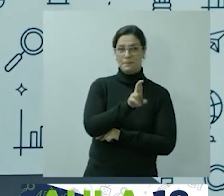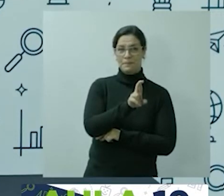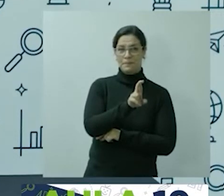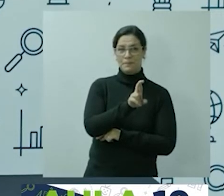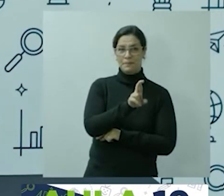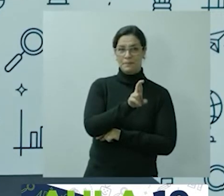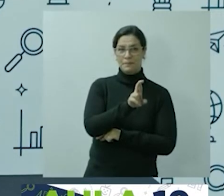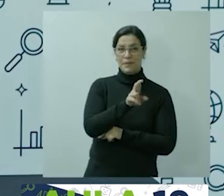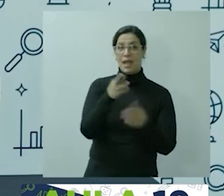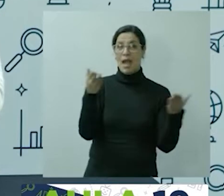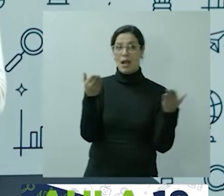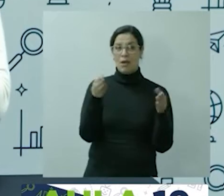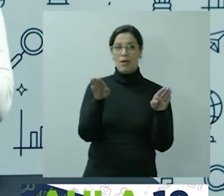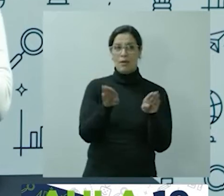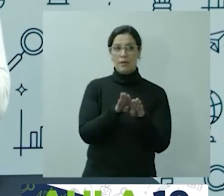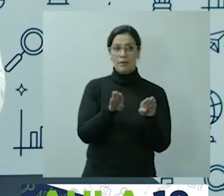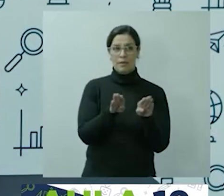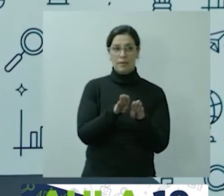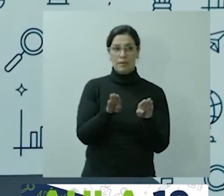Vamos pegar